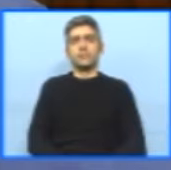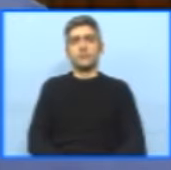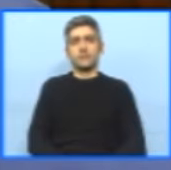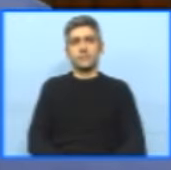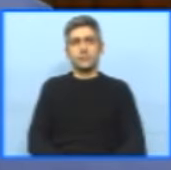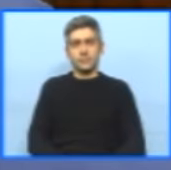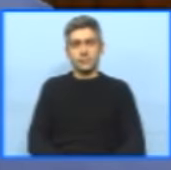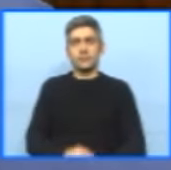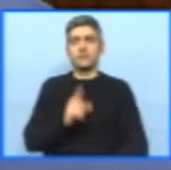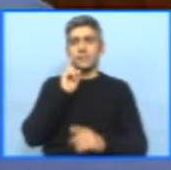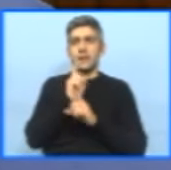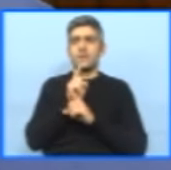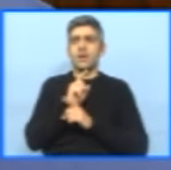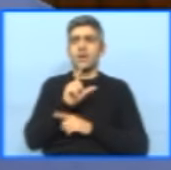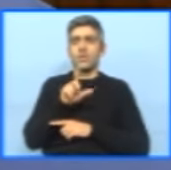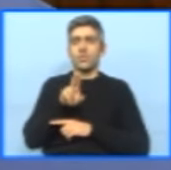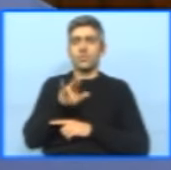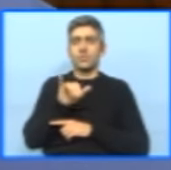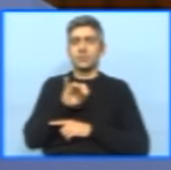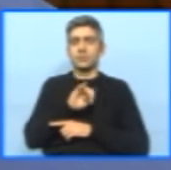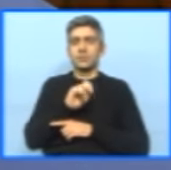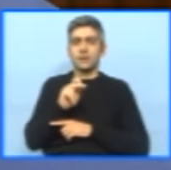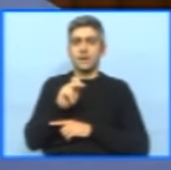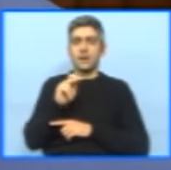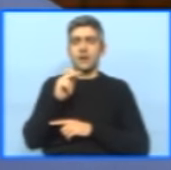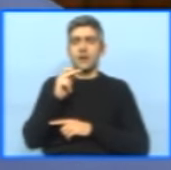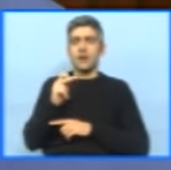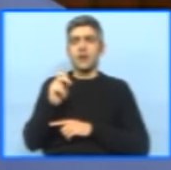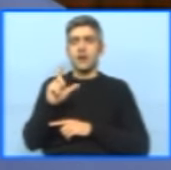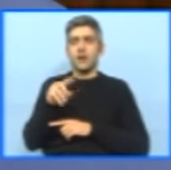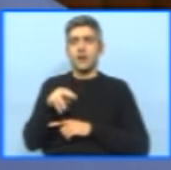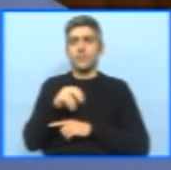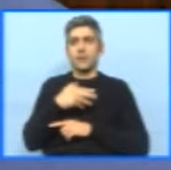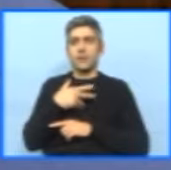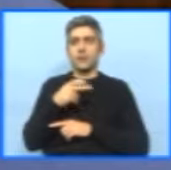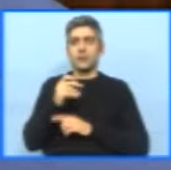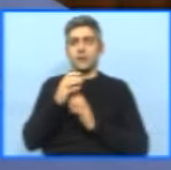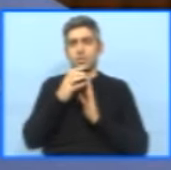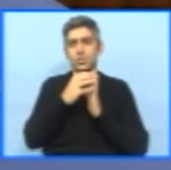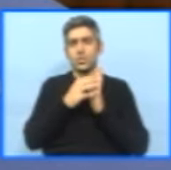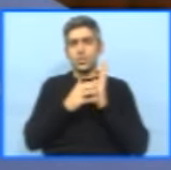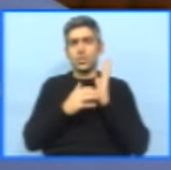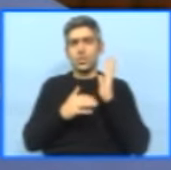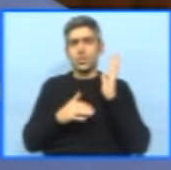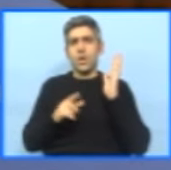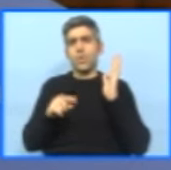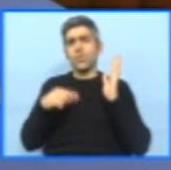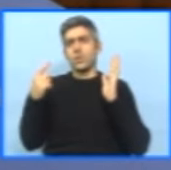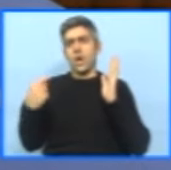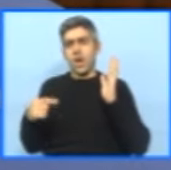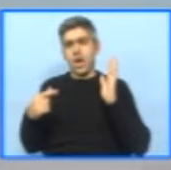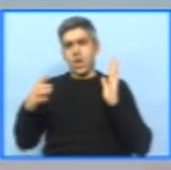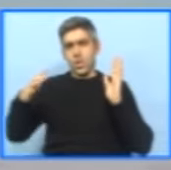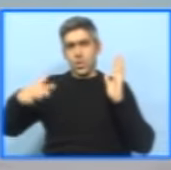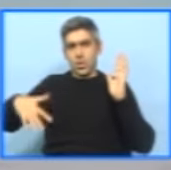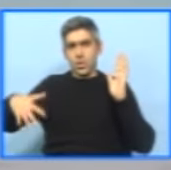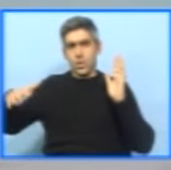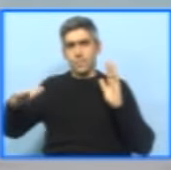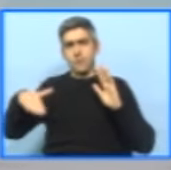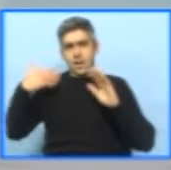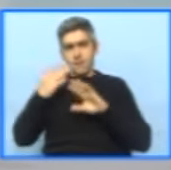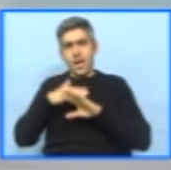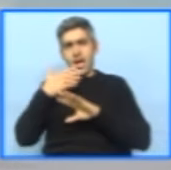Irmã Luís Almendra, um texto ainda bastante longo este, e ainda há um outro ainda mais longo em torno